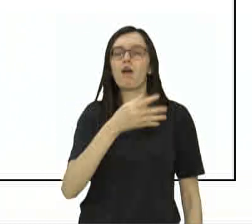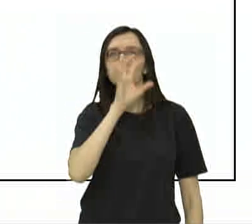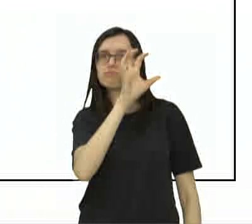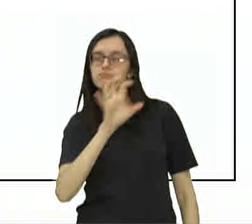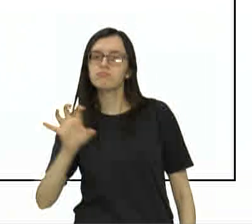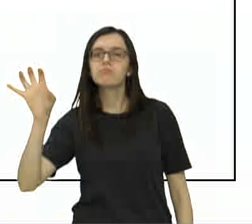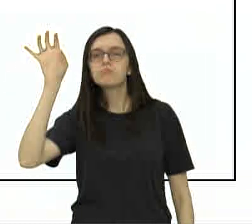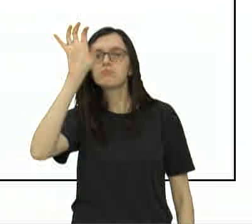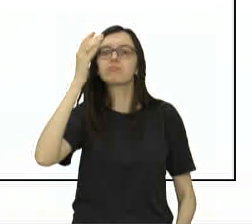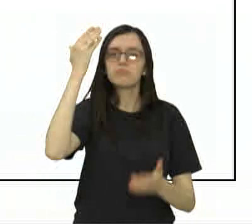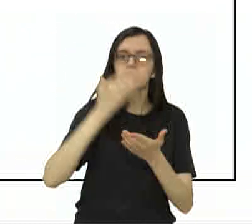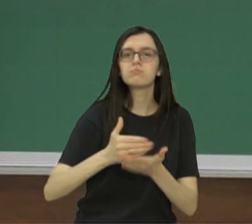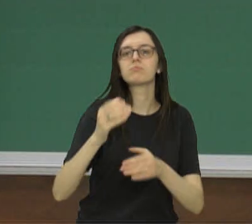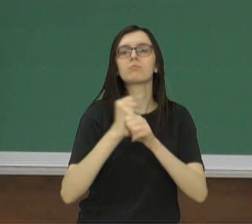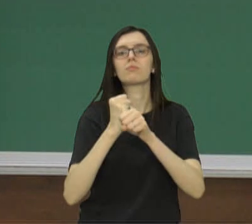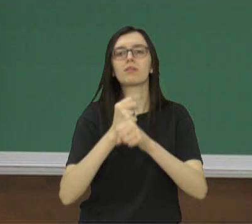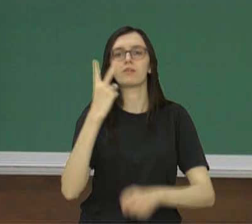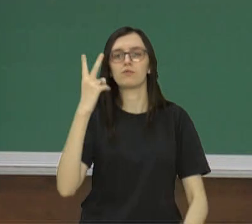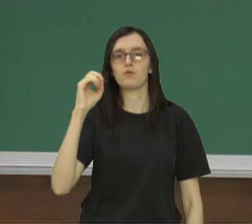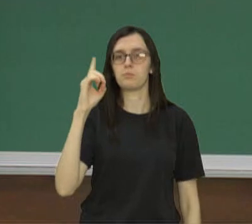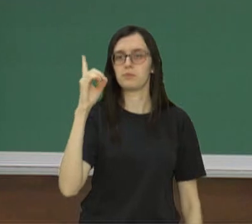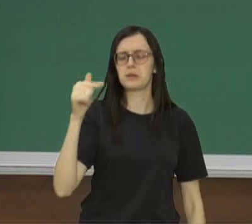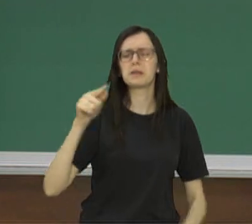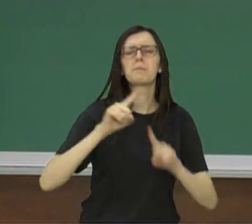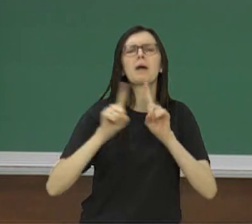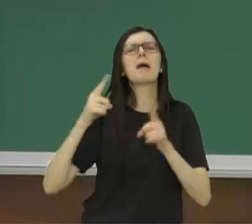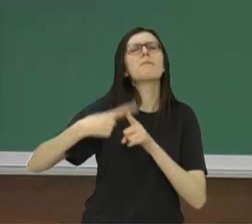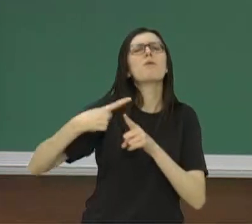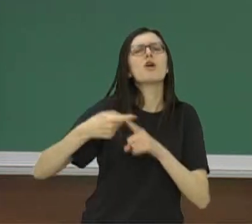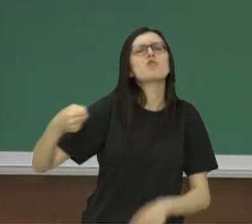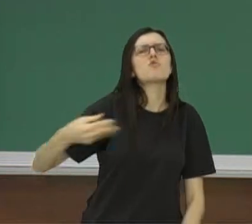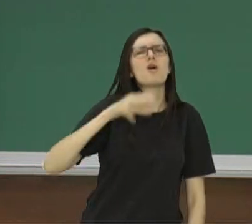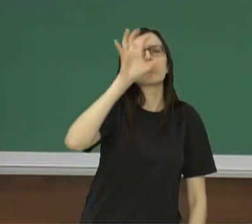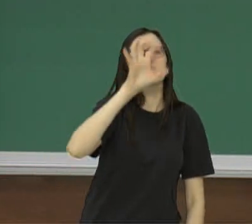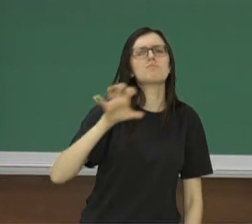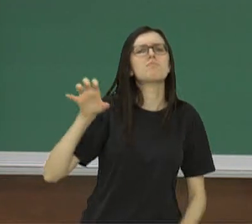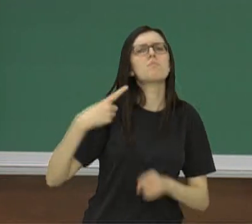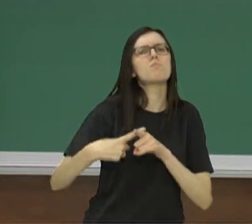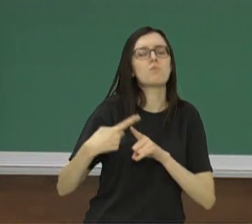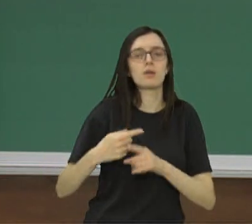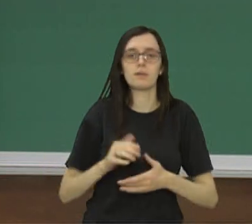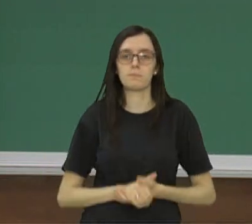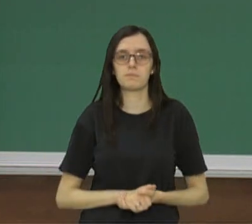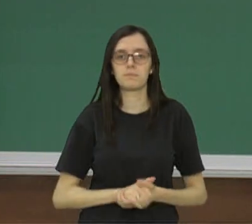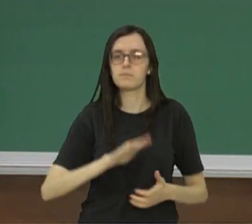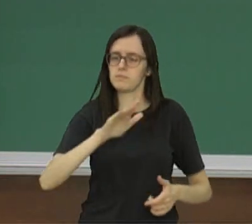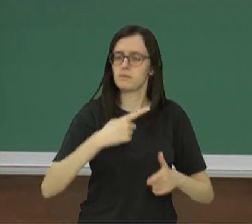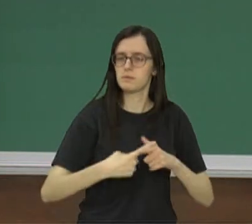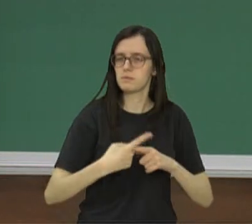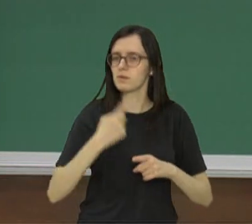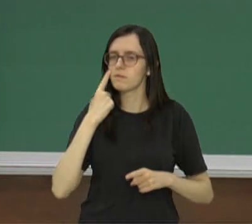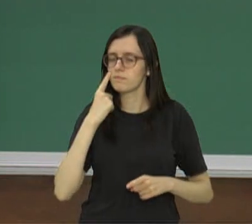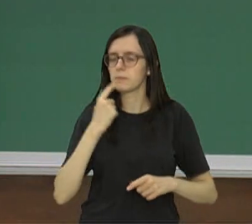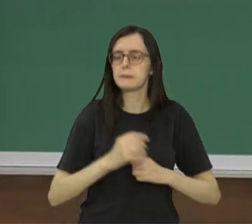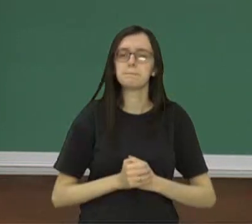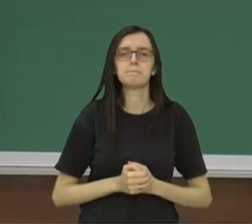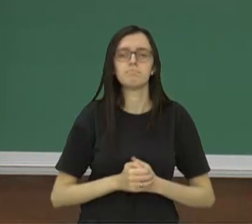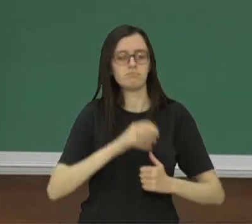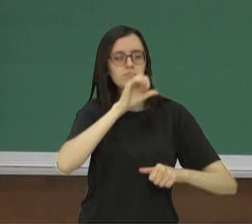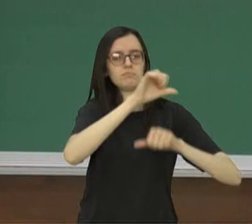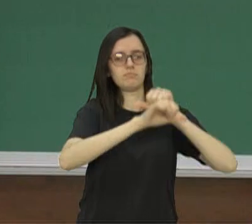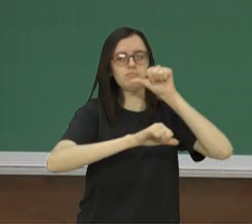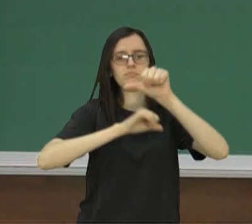regionalização a partir de 2017. Mas por que uma nova regionalização? Porque, veja, as transformações